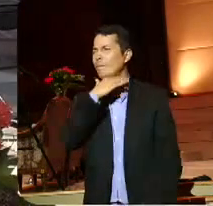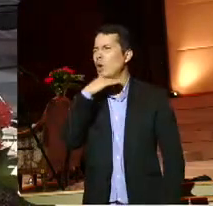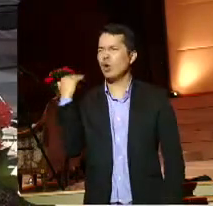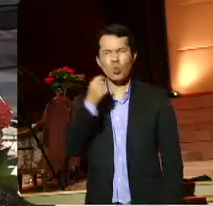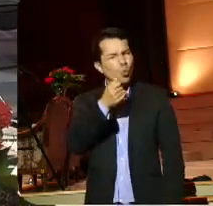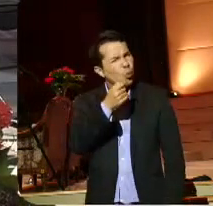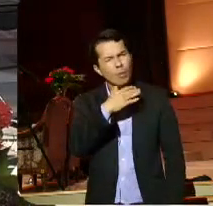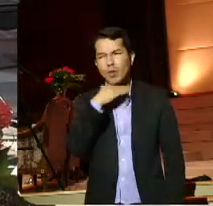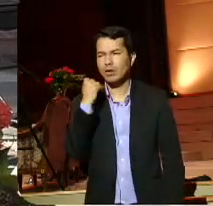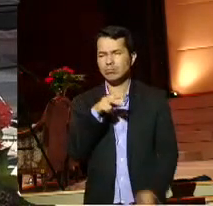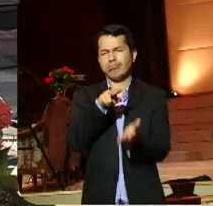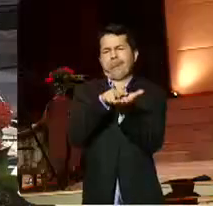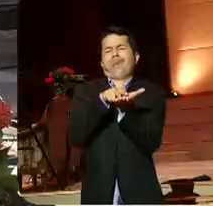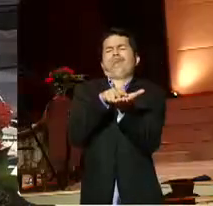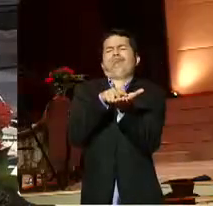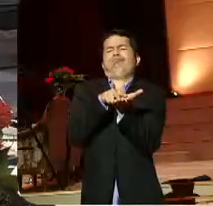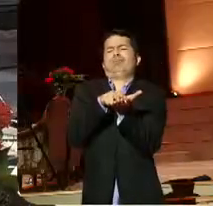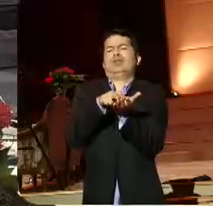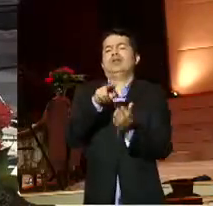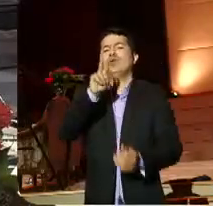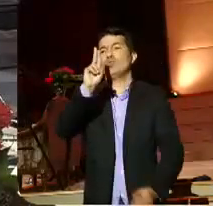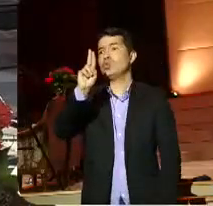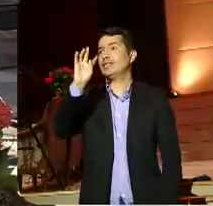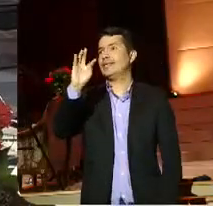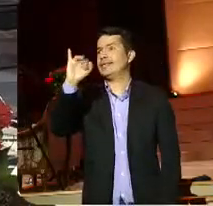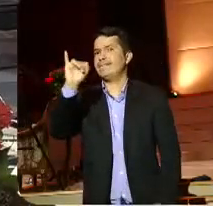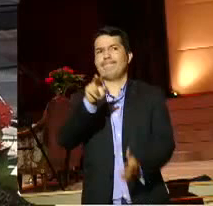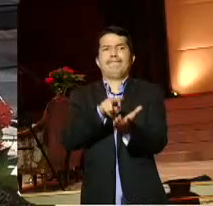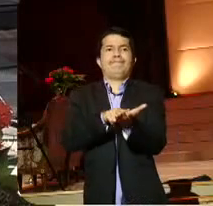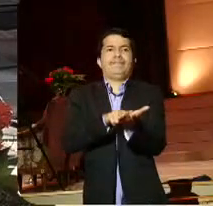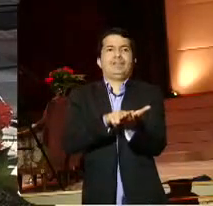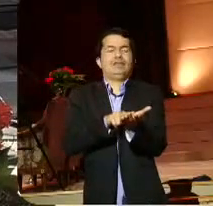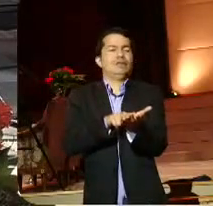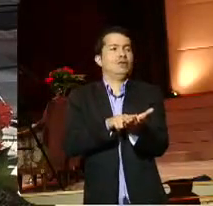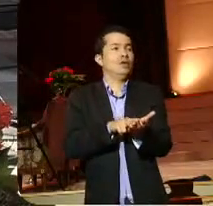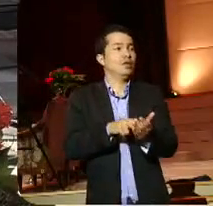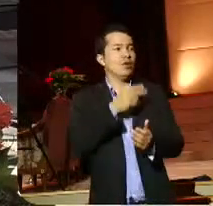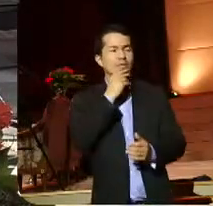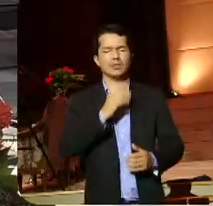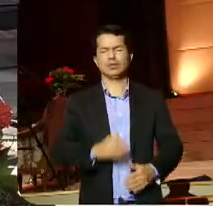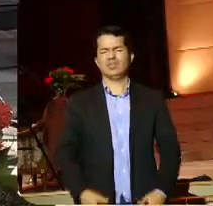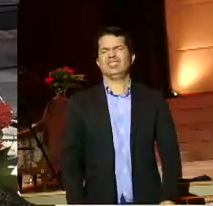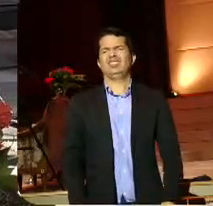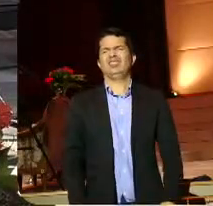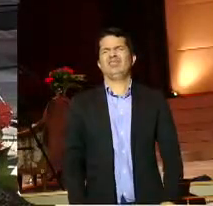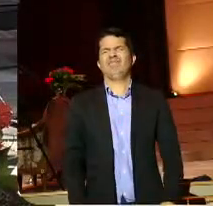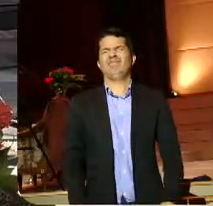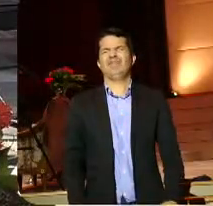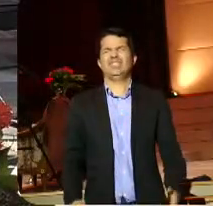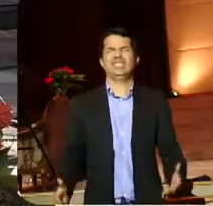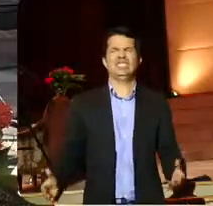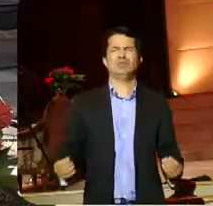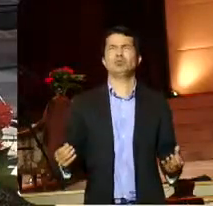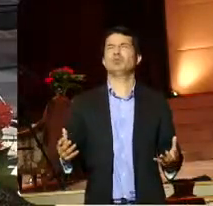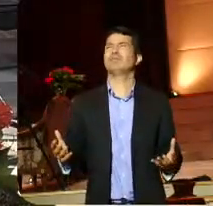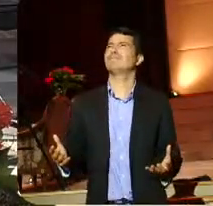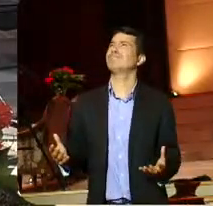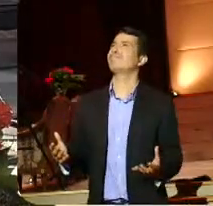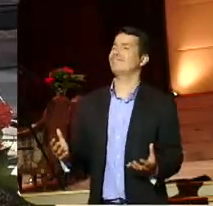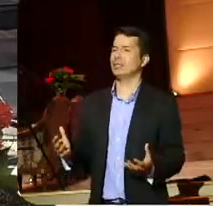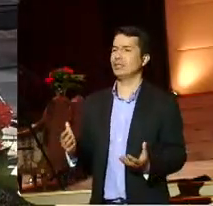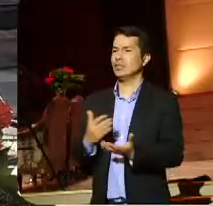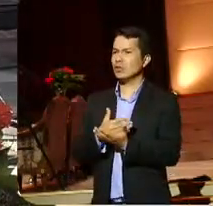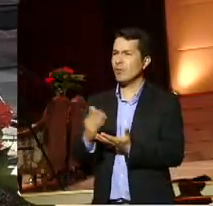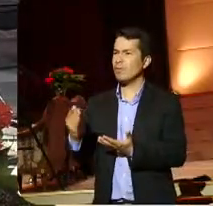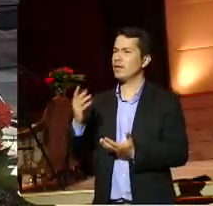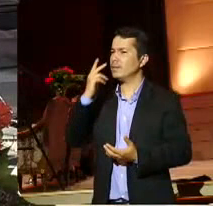muito grave. E aí começa todo um processo de Deus na vida desse homem chamado Gary Cook. E ele contou para a gente